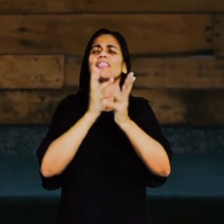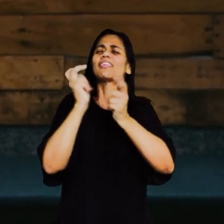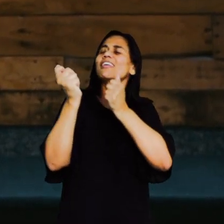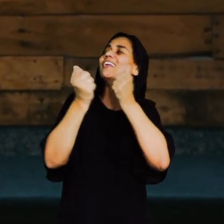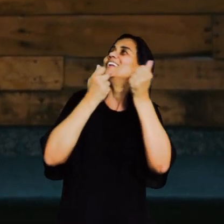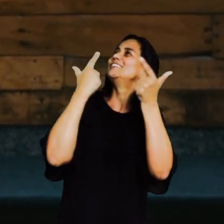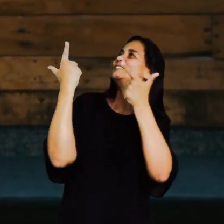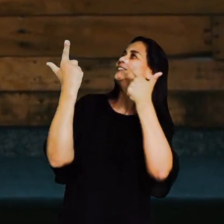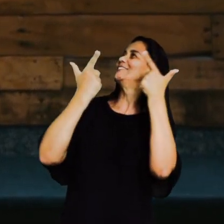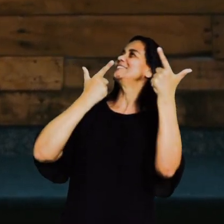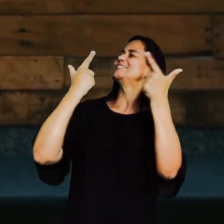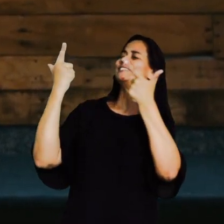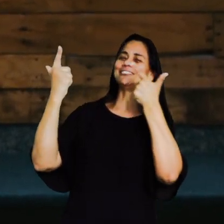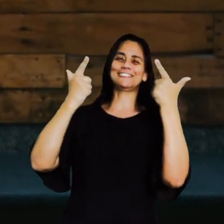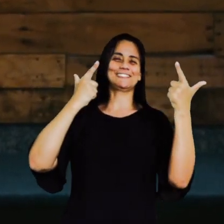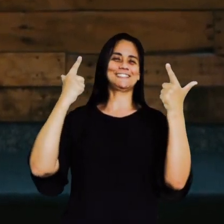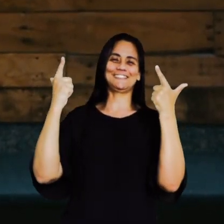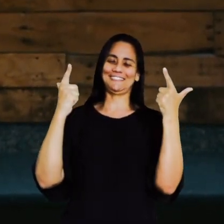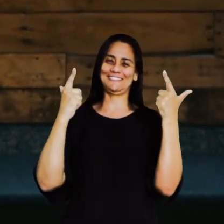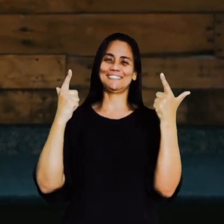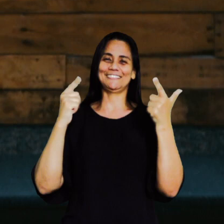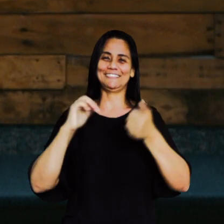Aleluia.